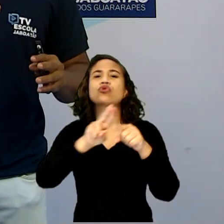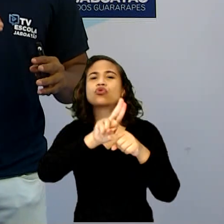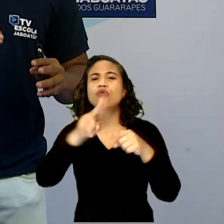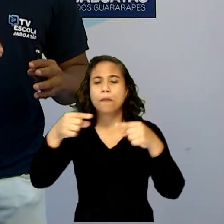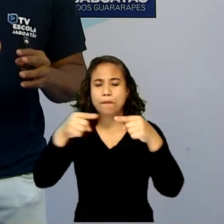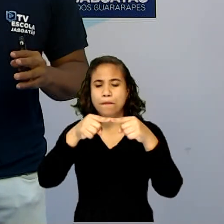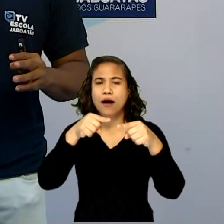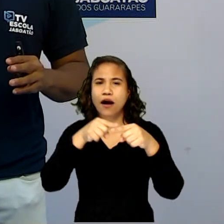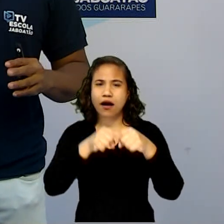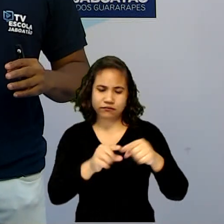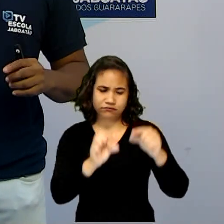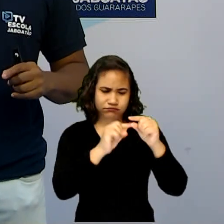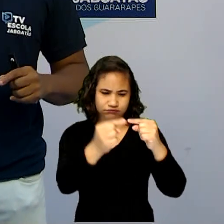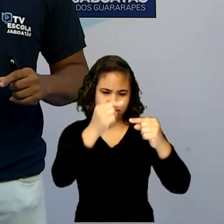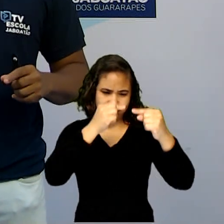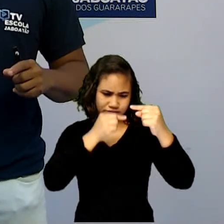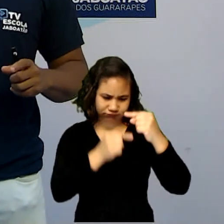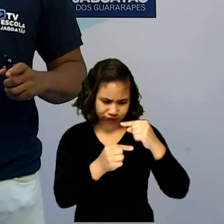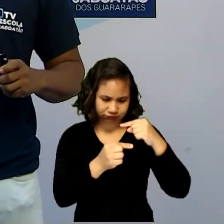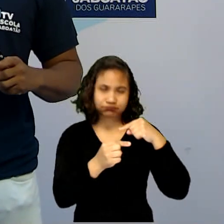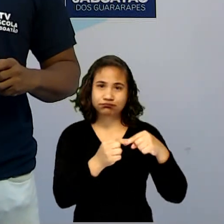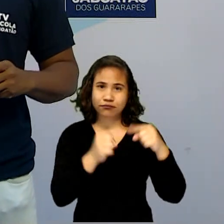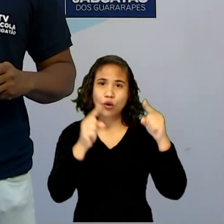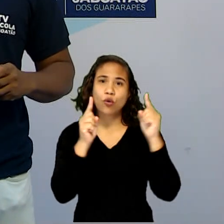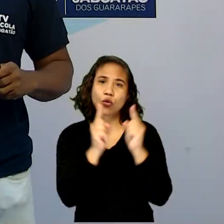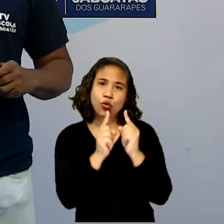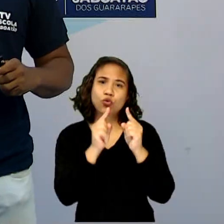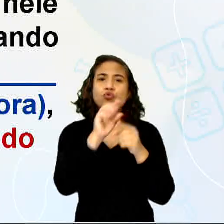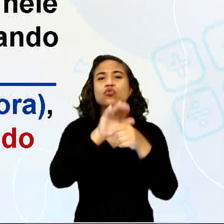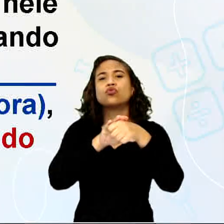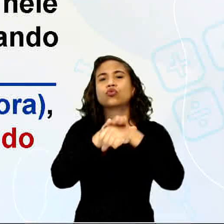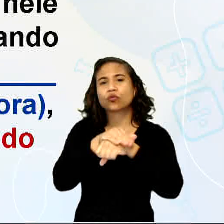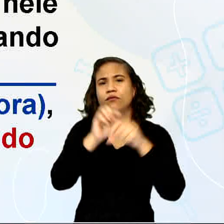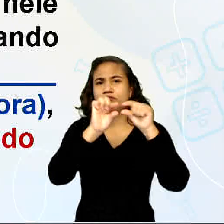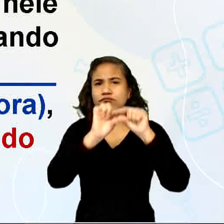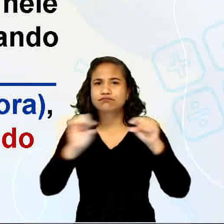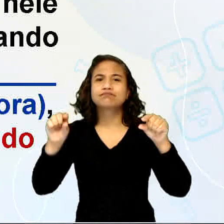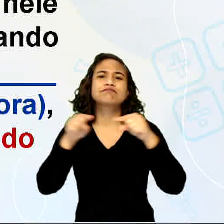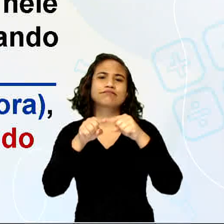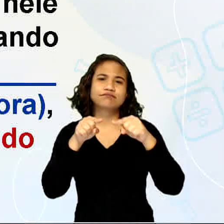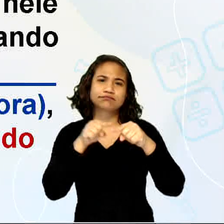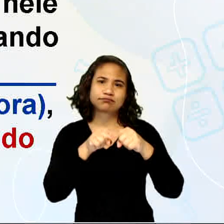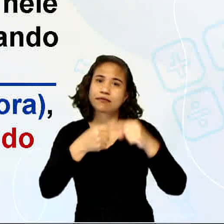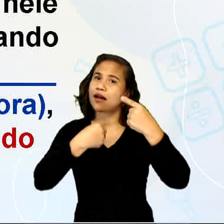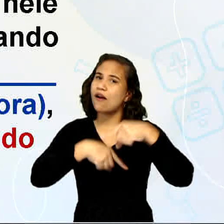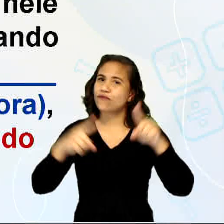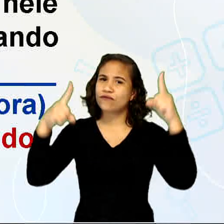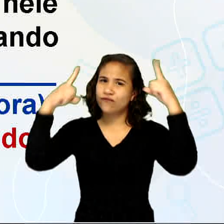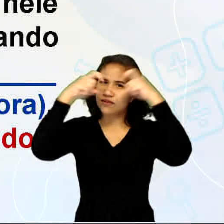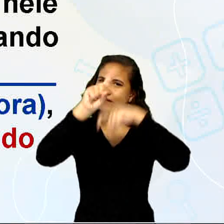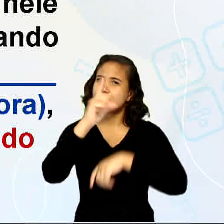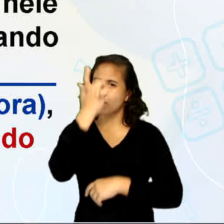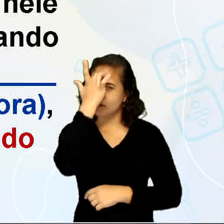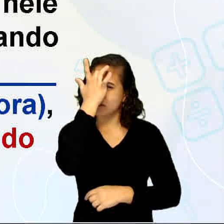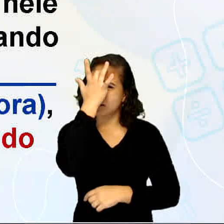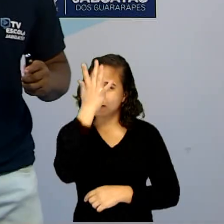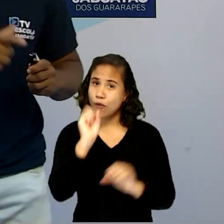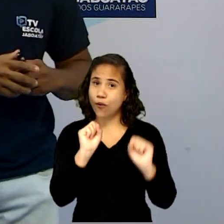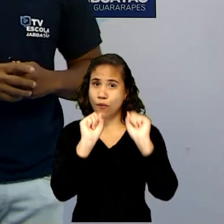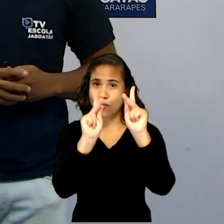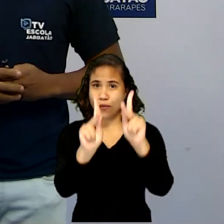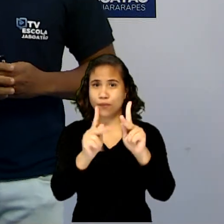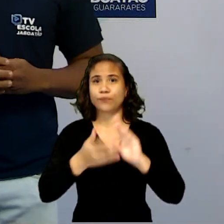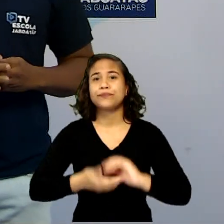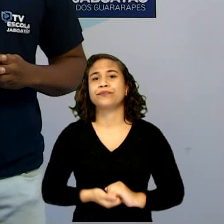noite em e colocar o nome do seu bairro. Faça o desafio, não é difícil, pessoal. Tá ok?